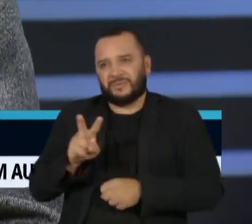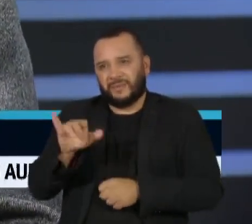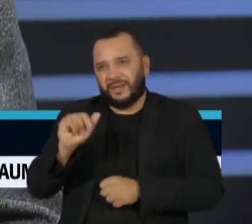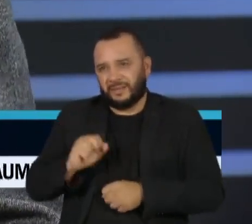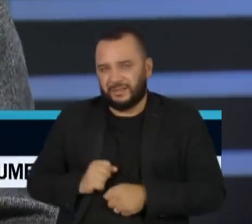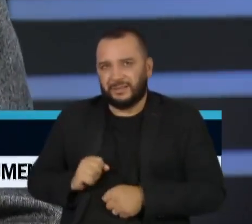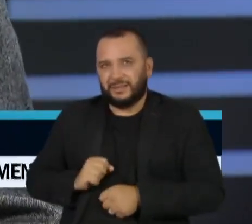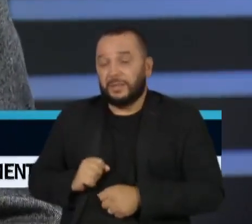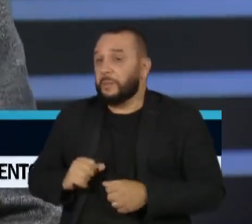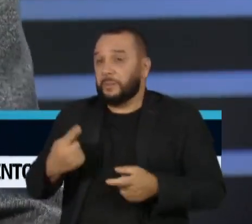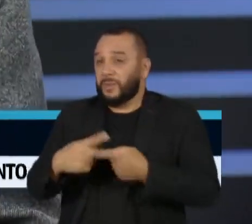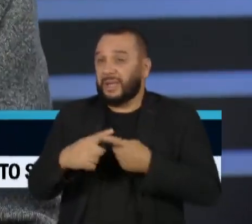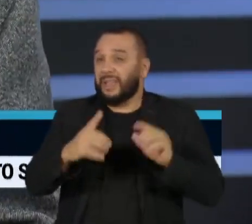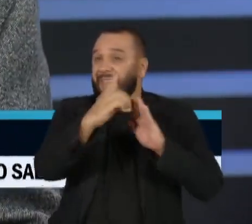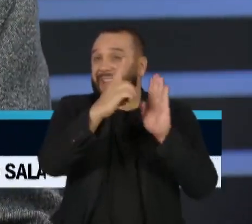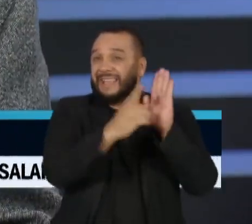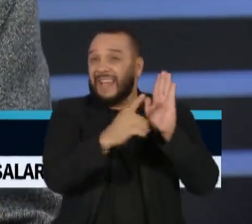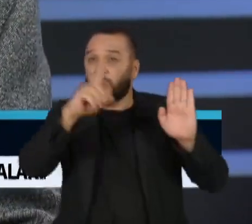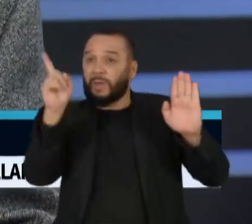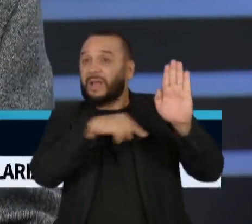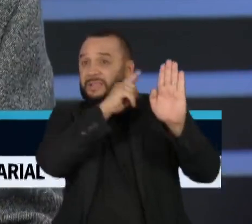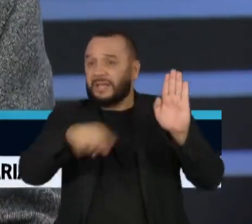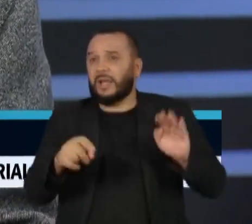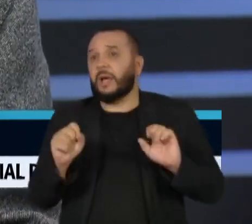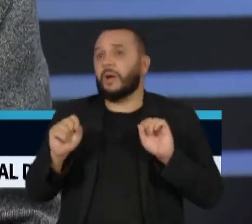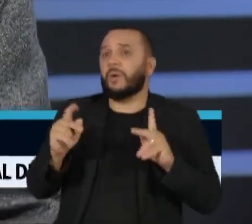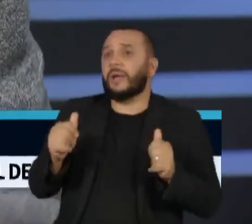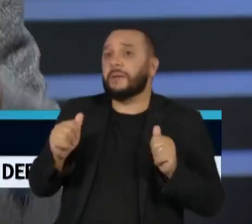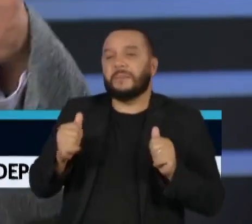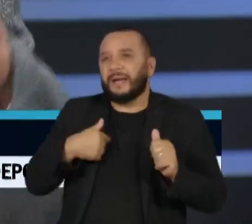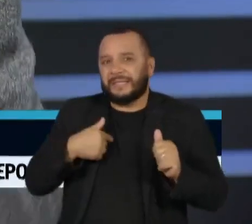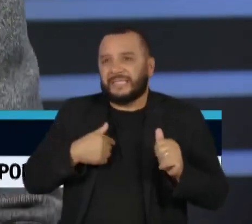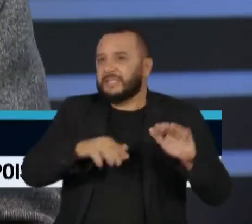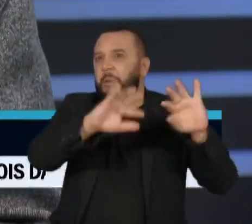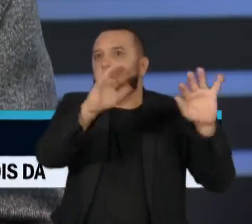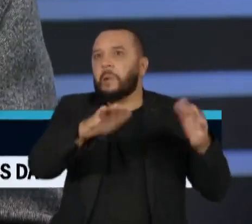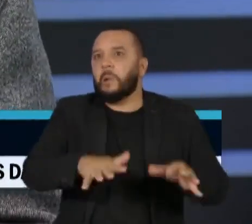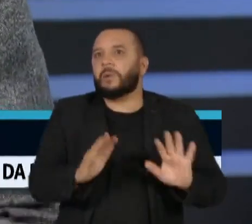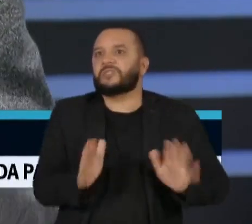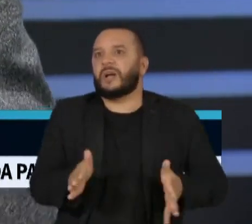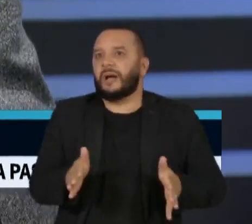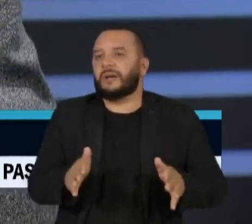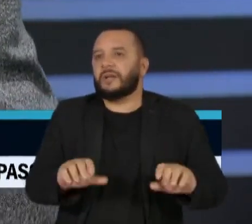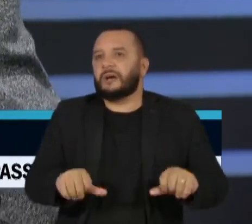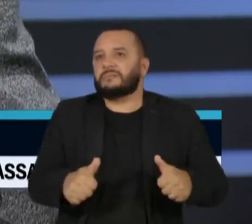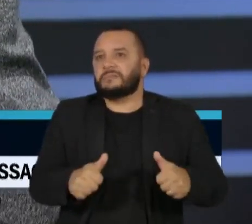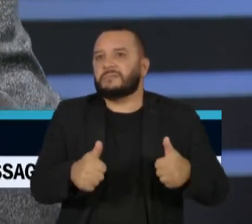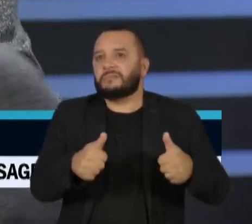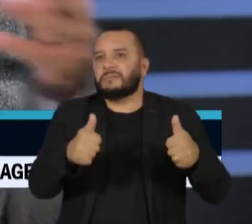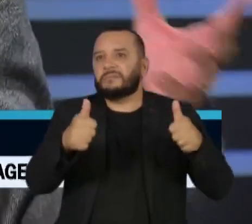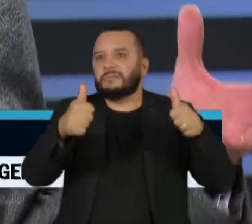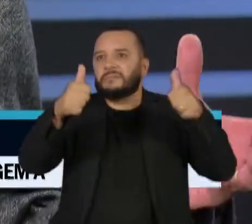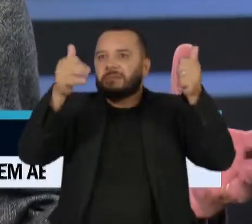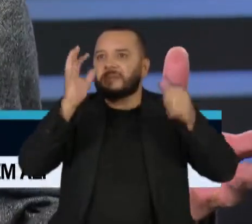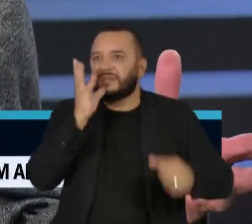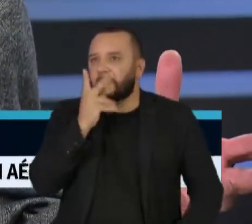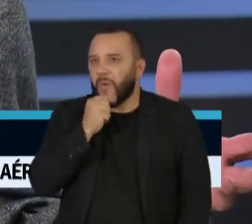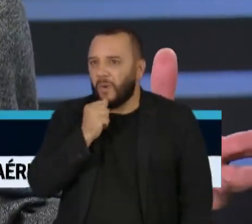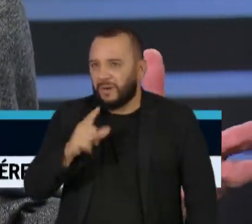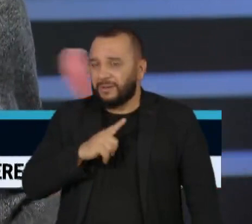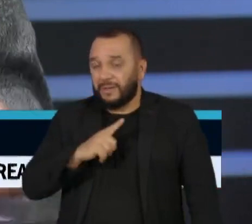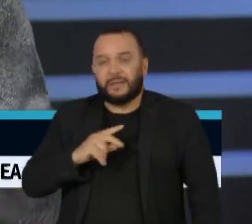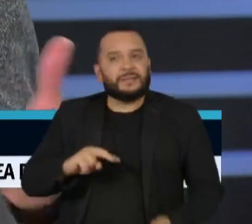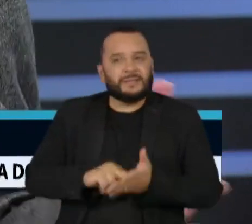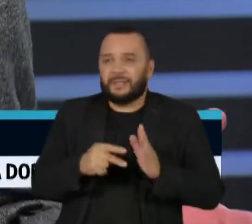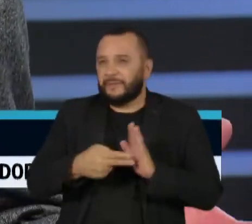não basta só você revogar isso vai levar tempo para se reconstruído e nesse processo por exemplo ele abriu a